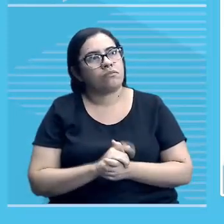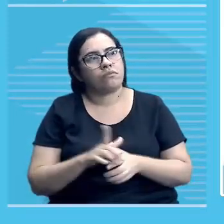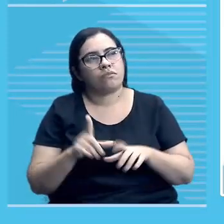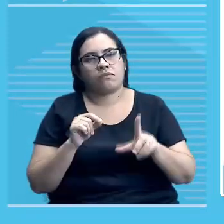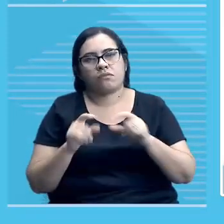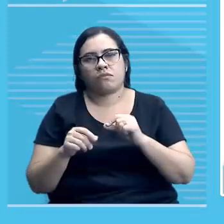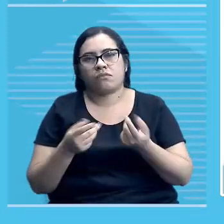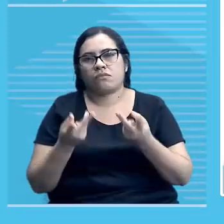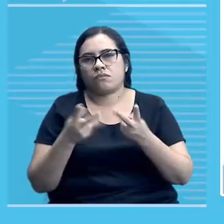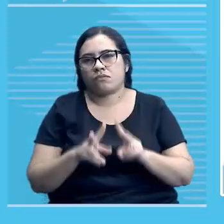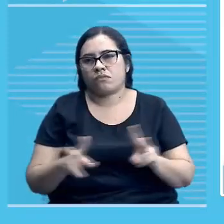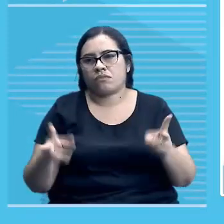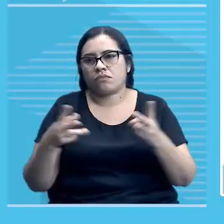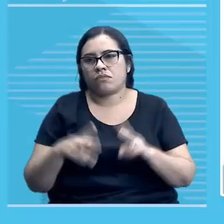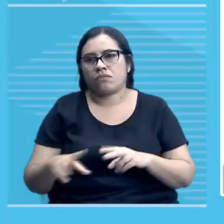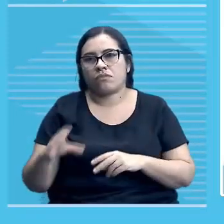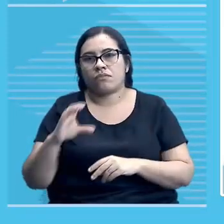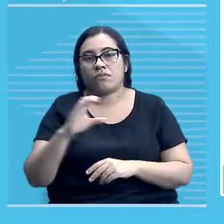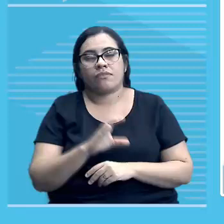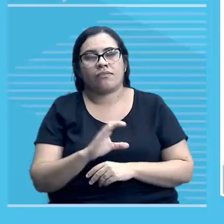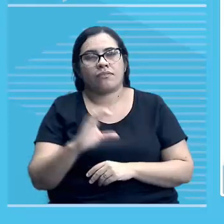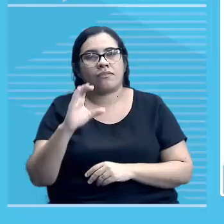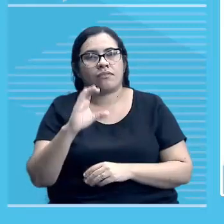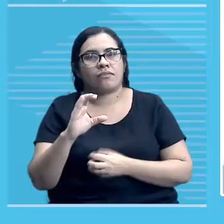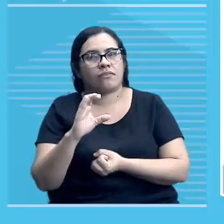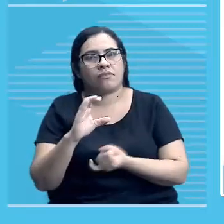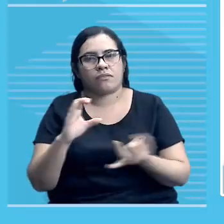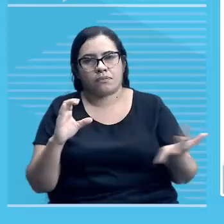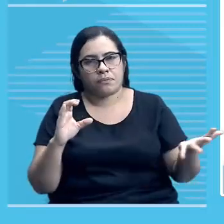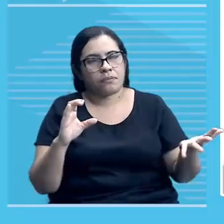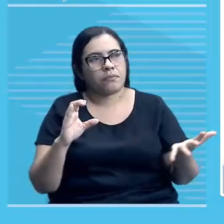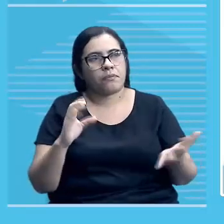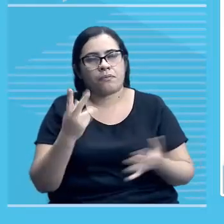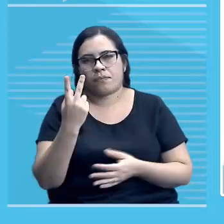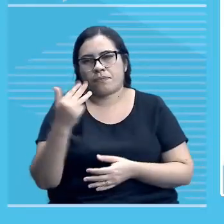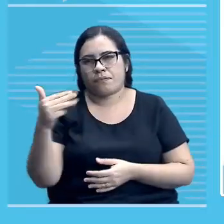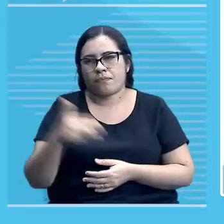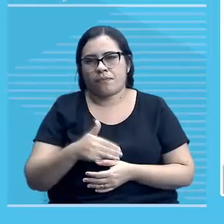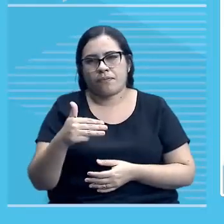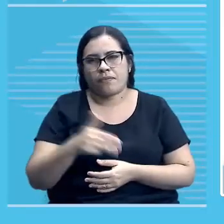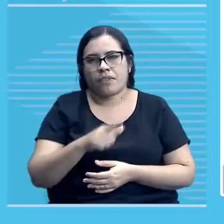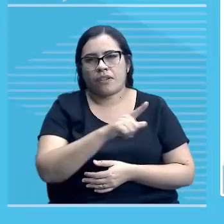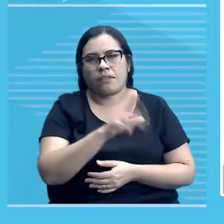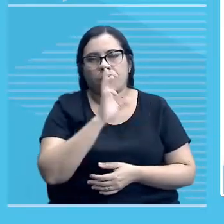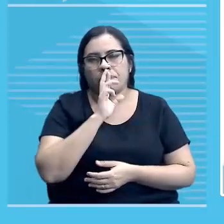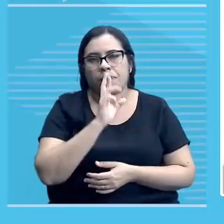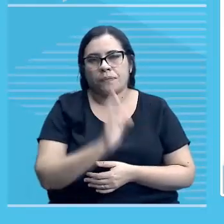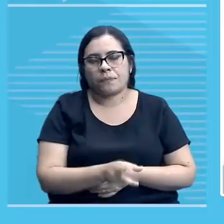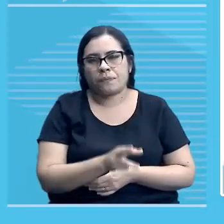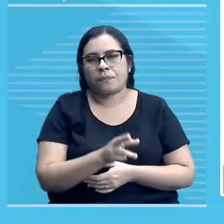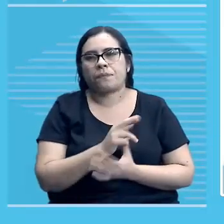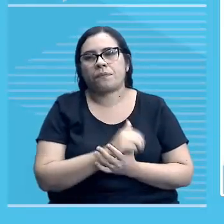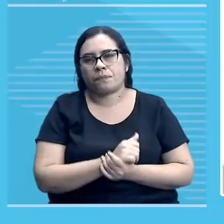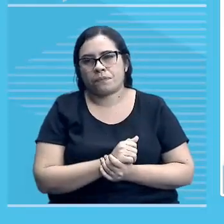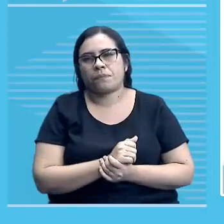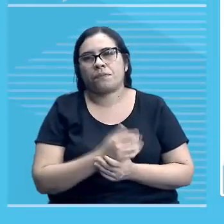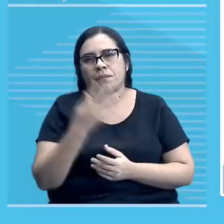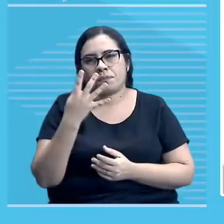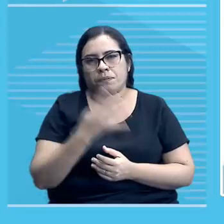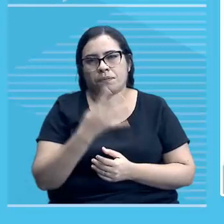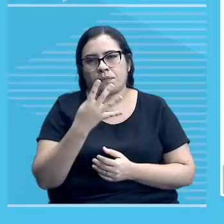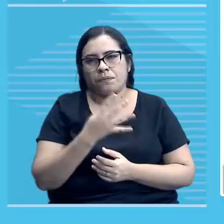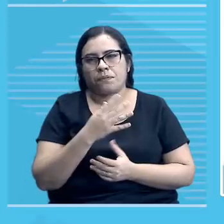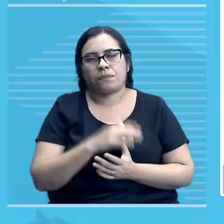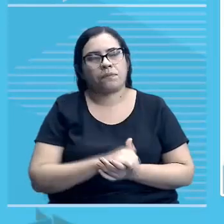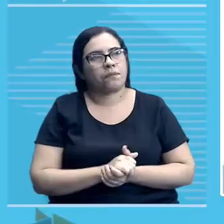determine o valor do coeficiente C. Bora lá, 2 minutinhos para vocês responderem a questão 4.